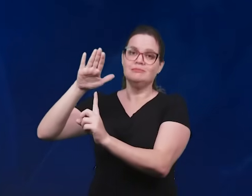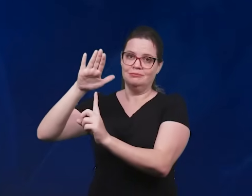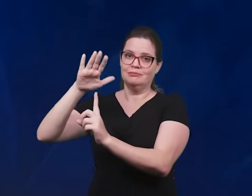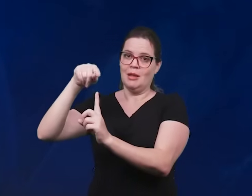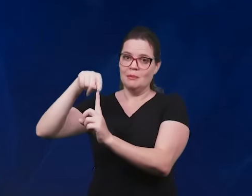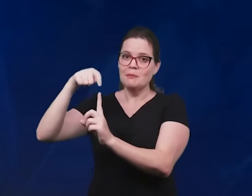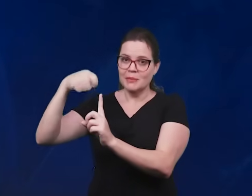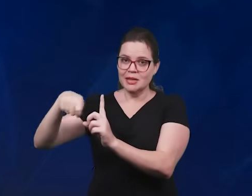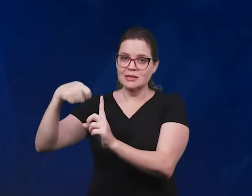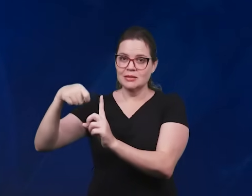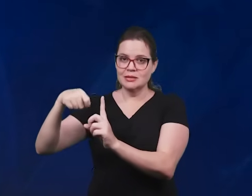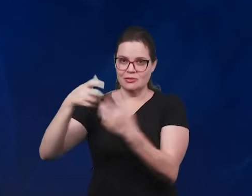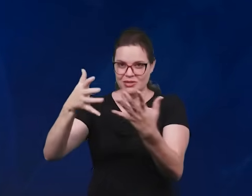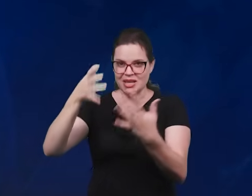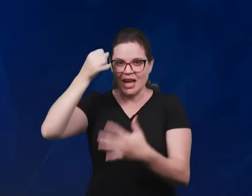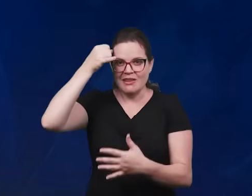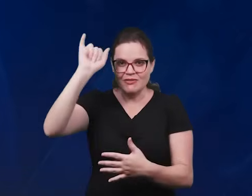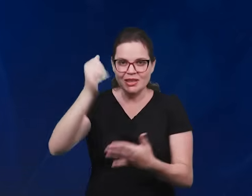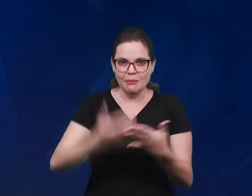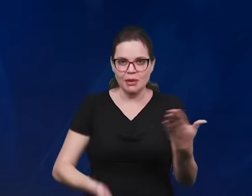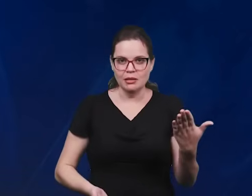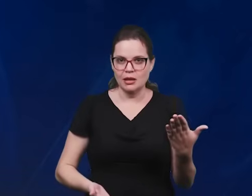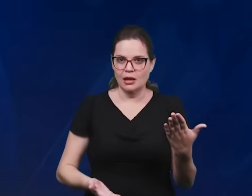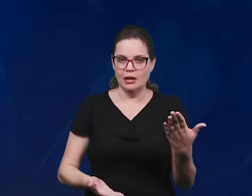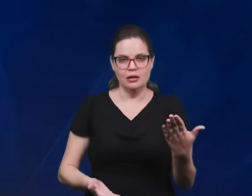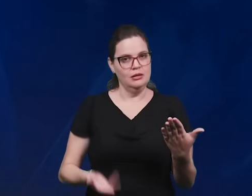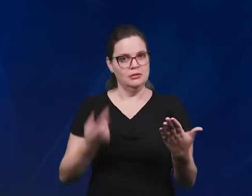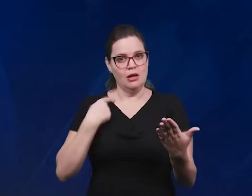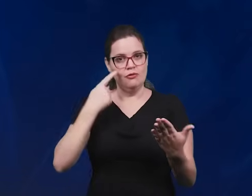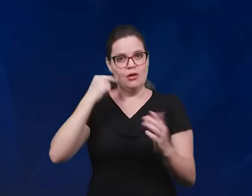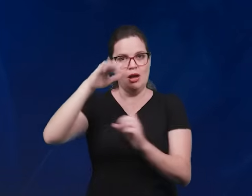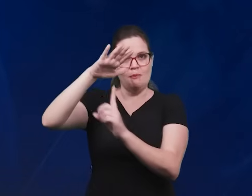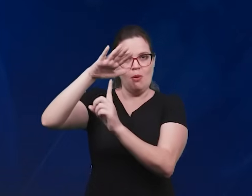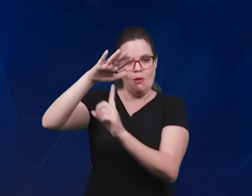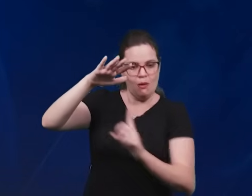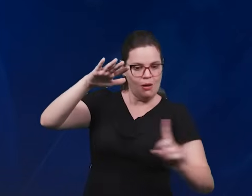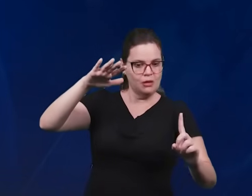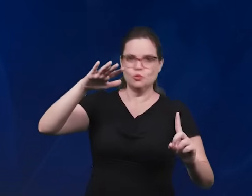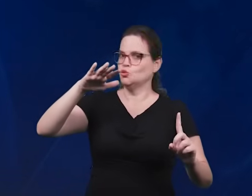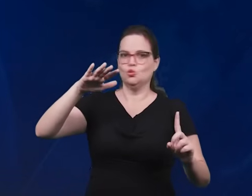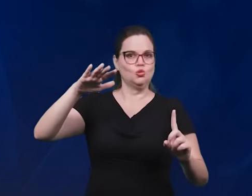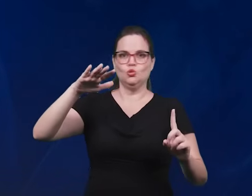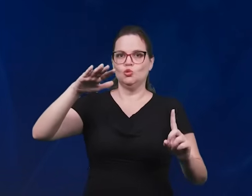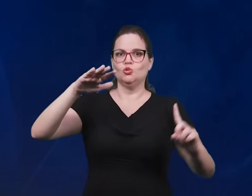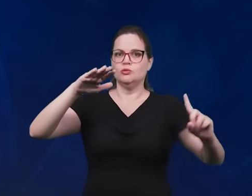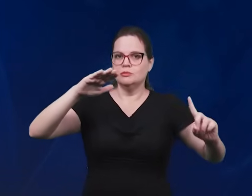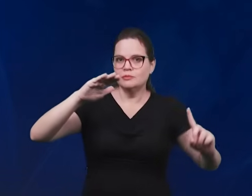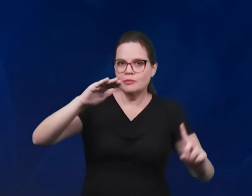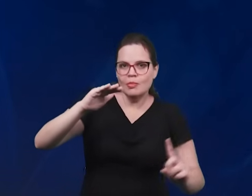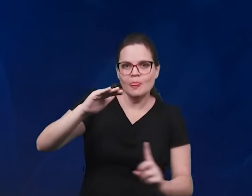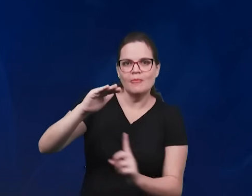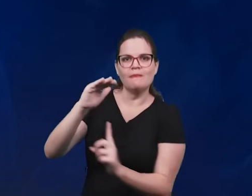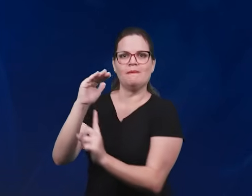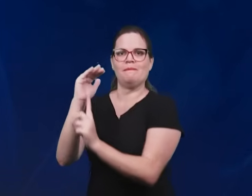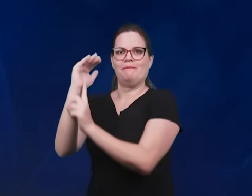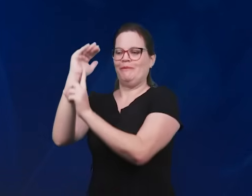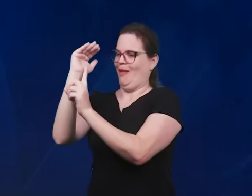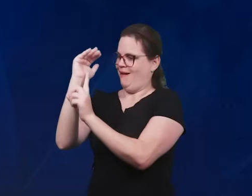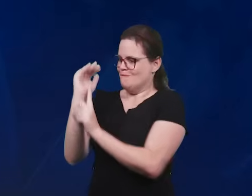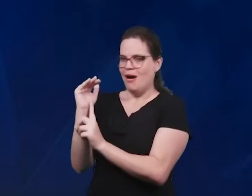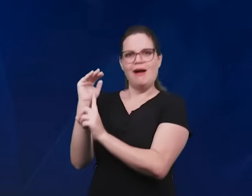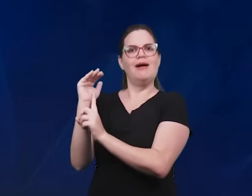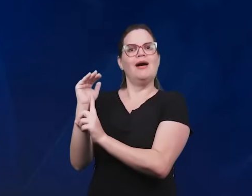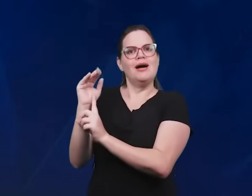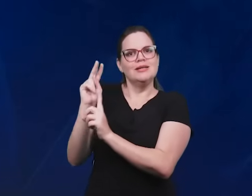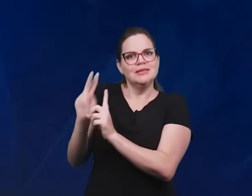lutas que tem enfrentado? Não faça a opção por sair da sombra protetora e do abrigo